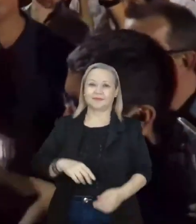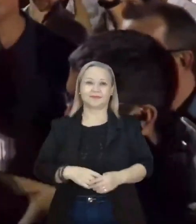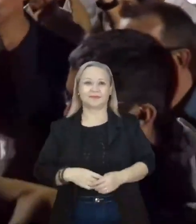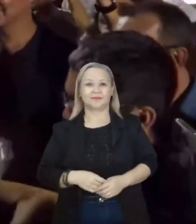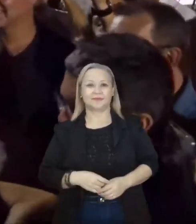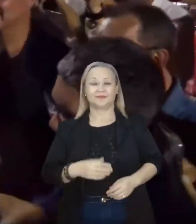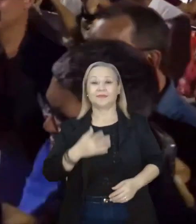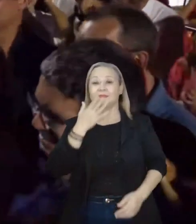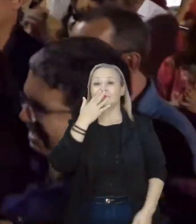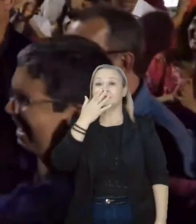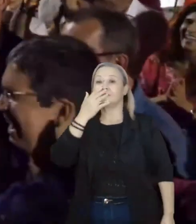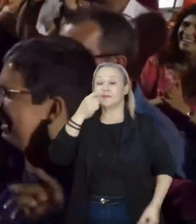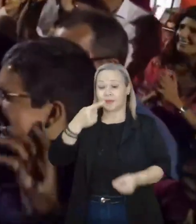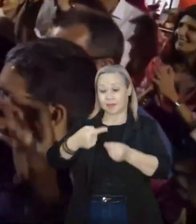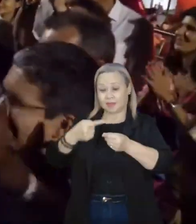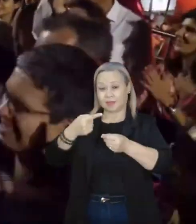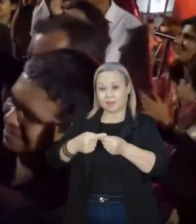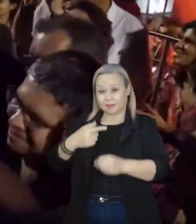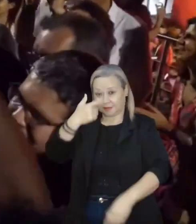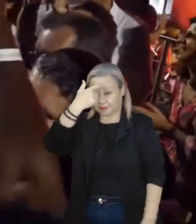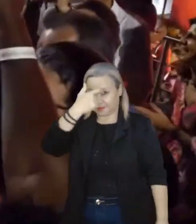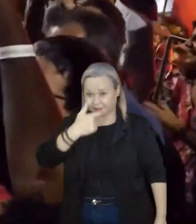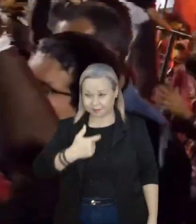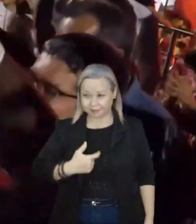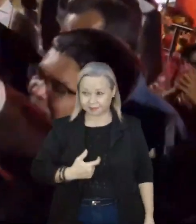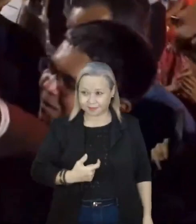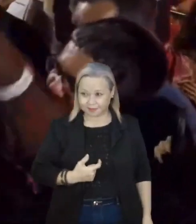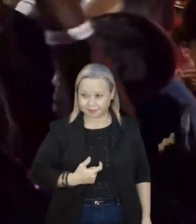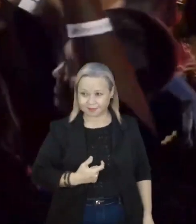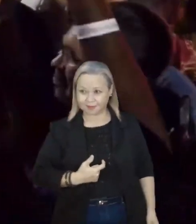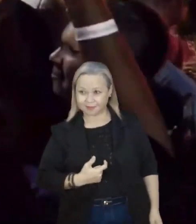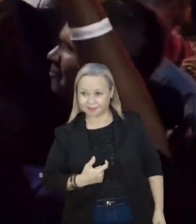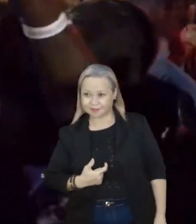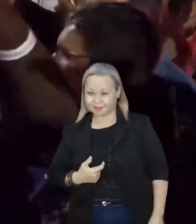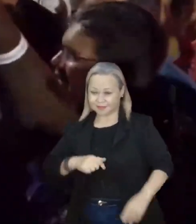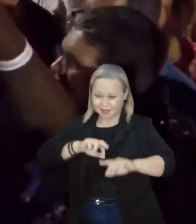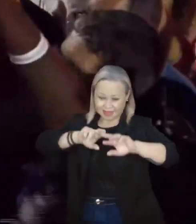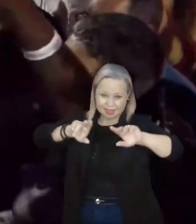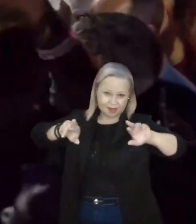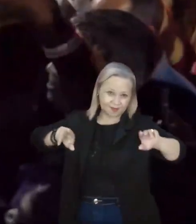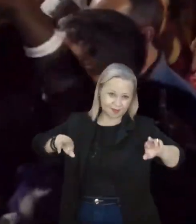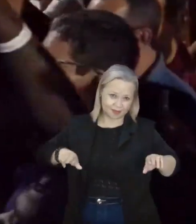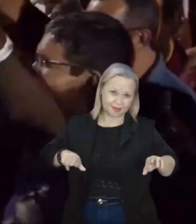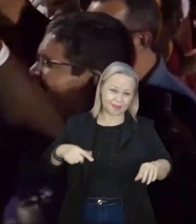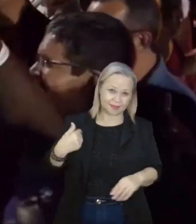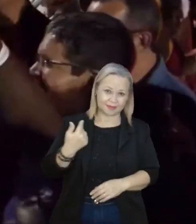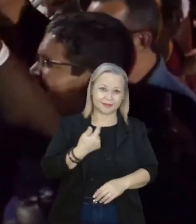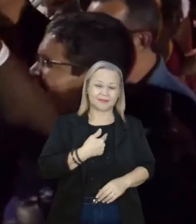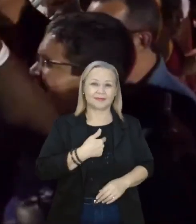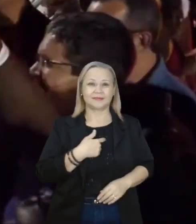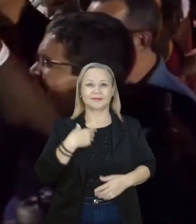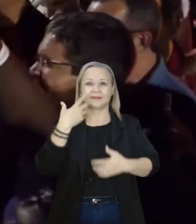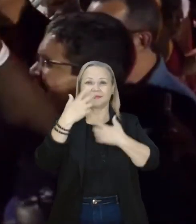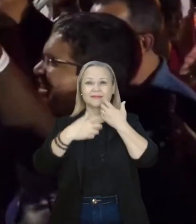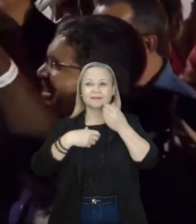A cor dessa cidade é da diversidade. O canto dessa